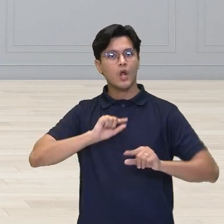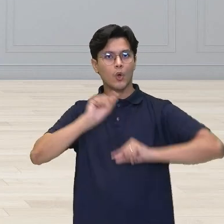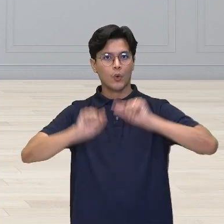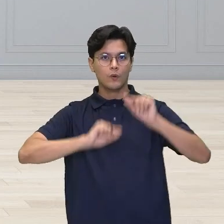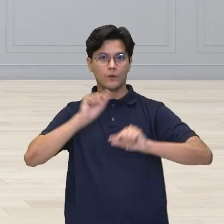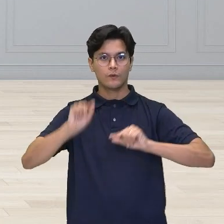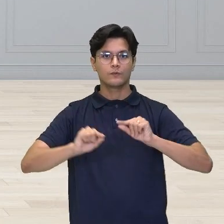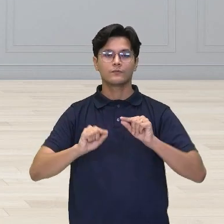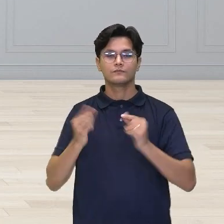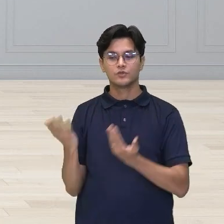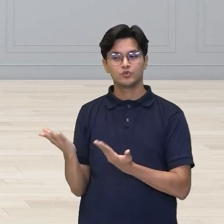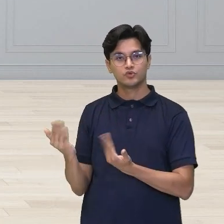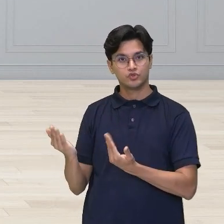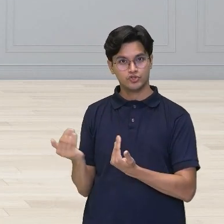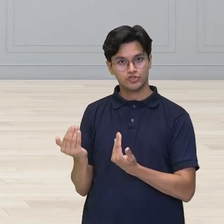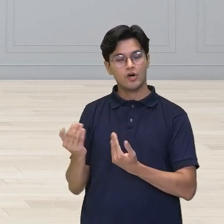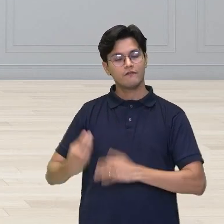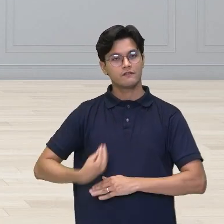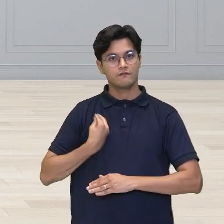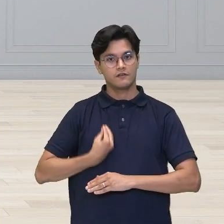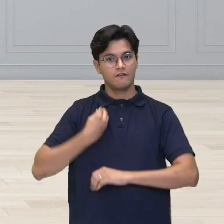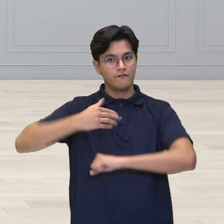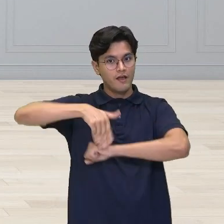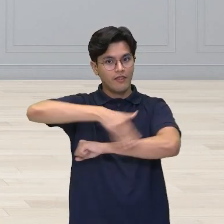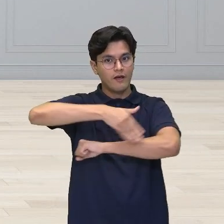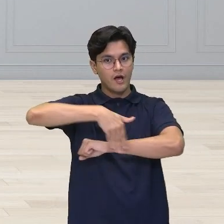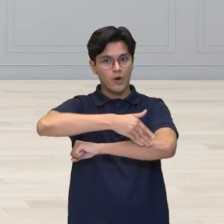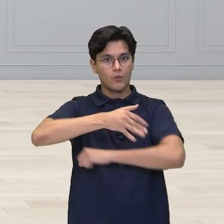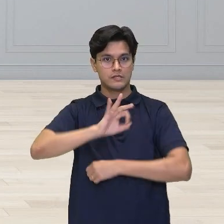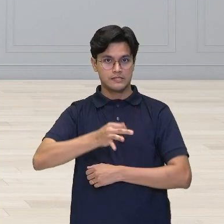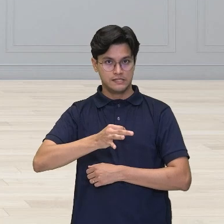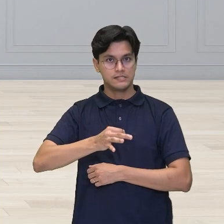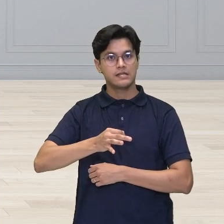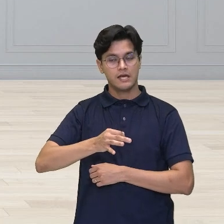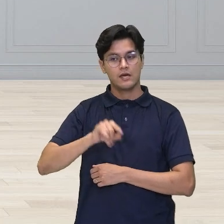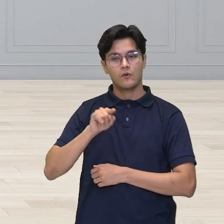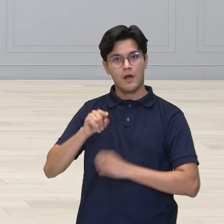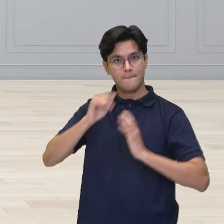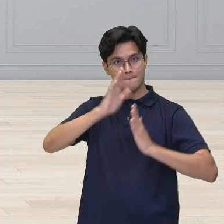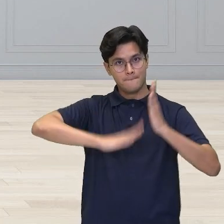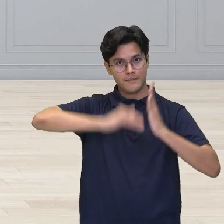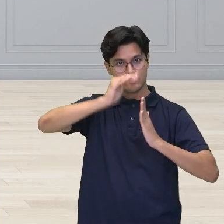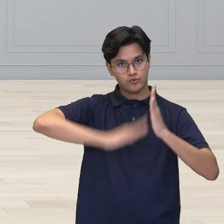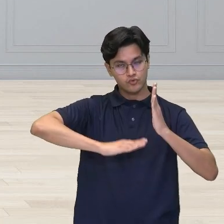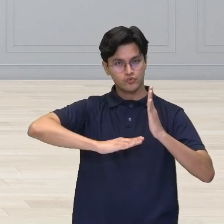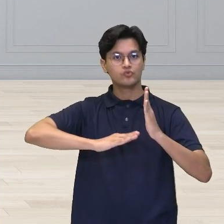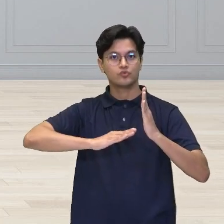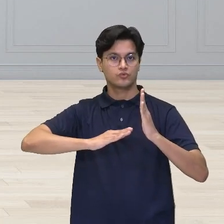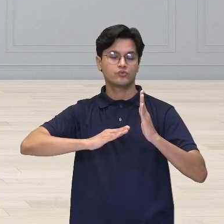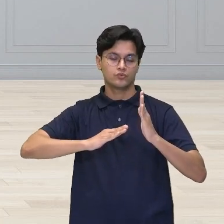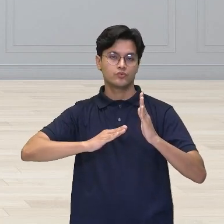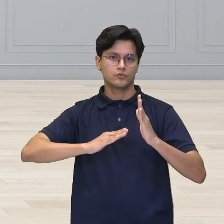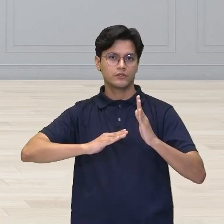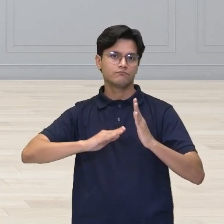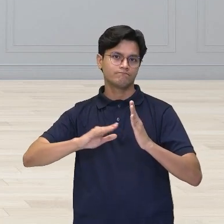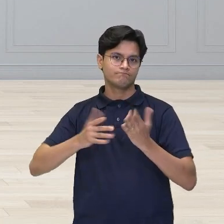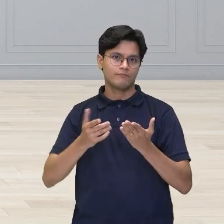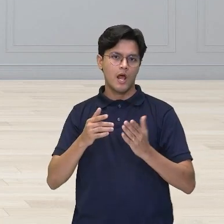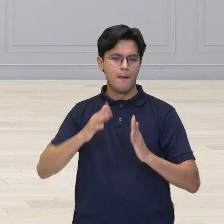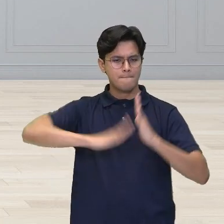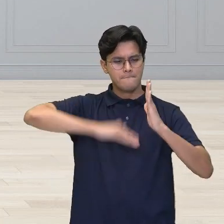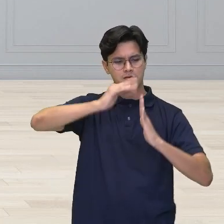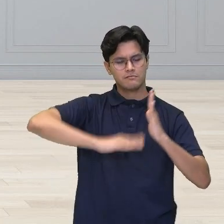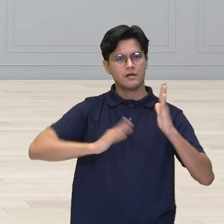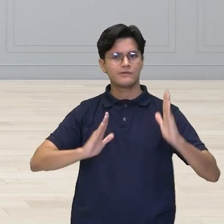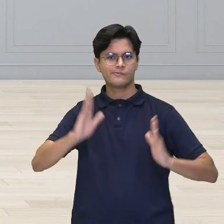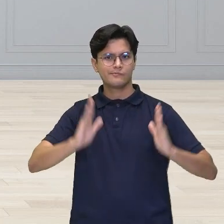Mendigo. É uma pintura, como foi falada, de 1645 a 1950. Esse pintor, ele é espanhol,